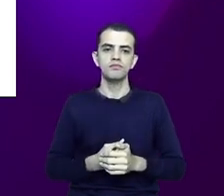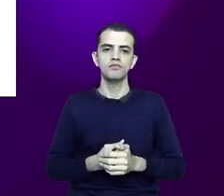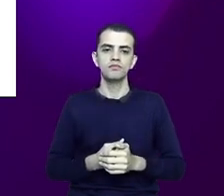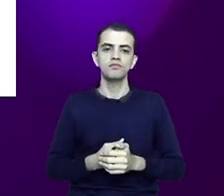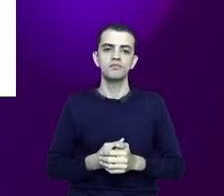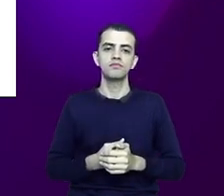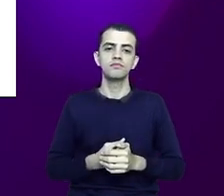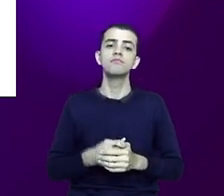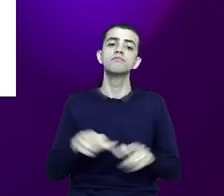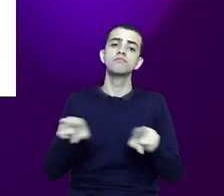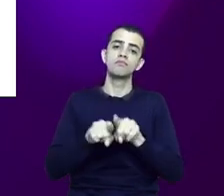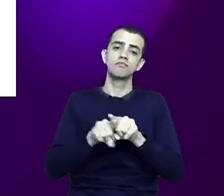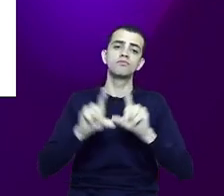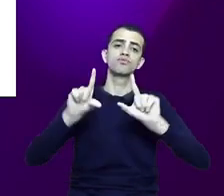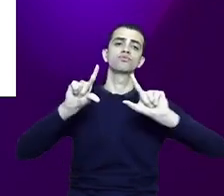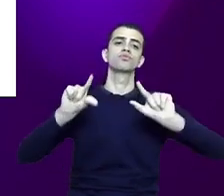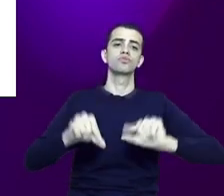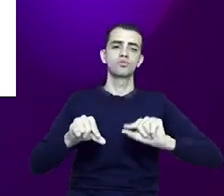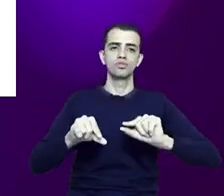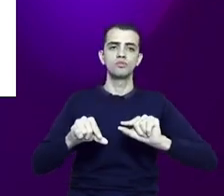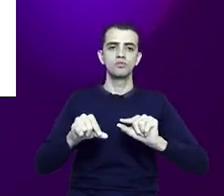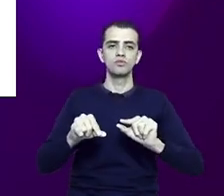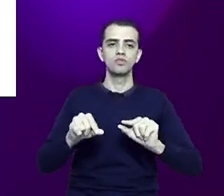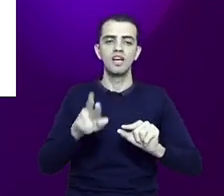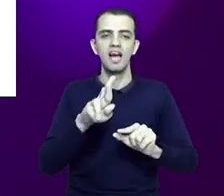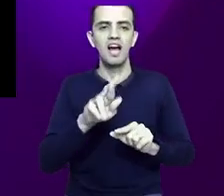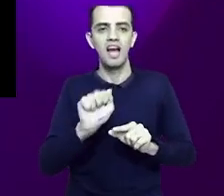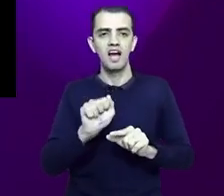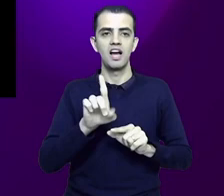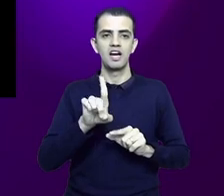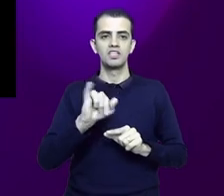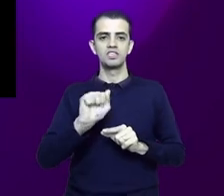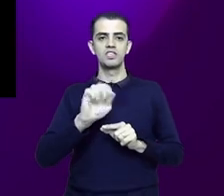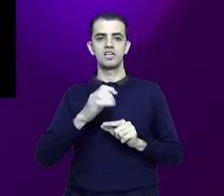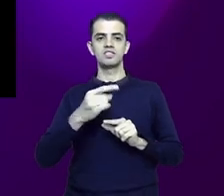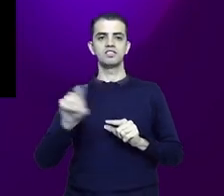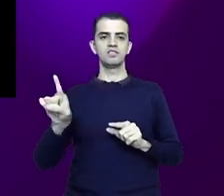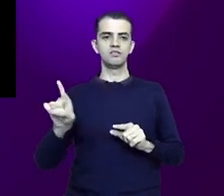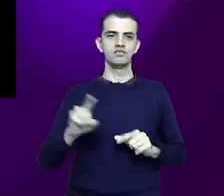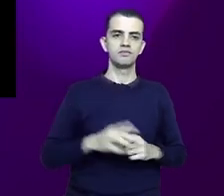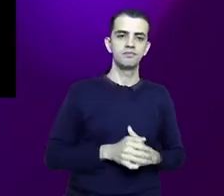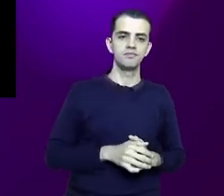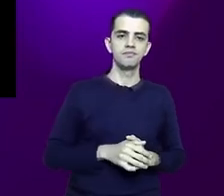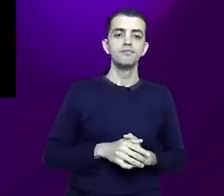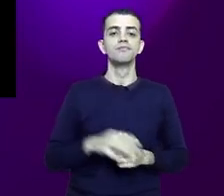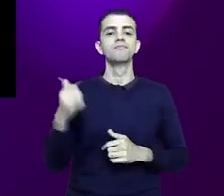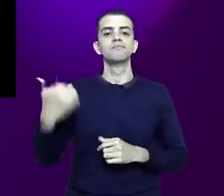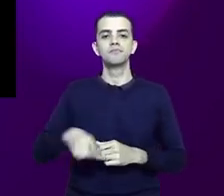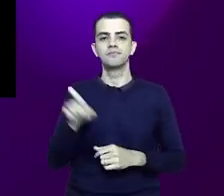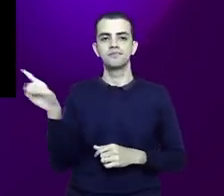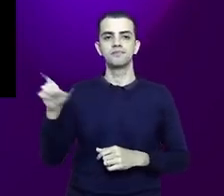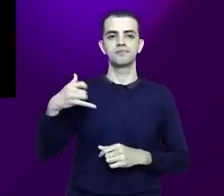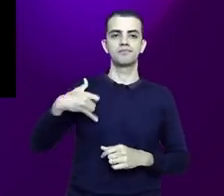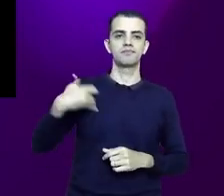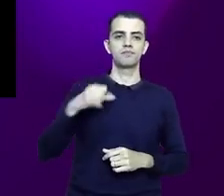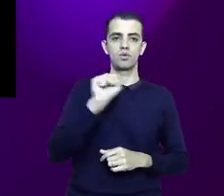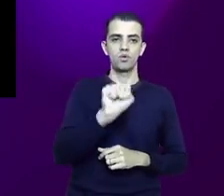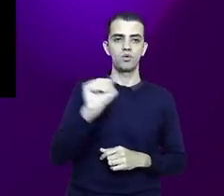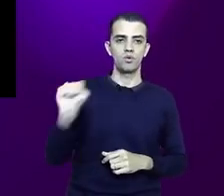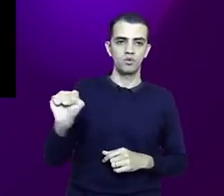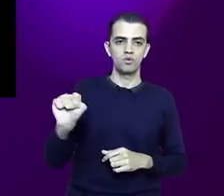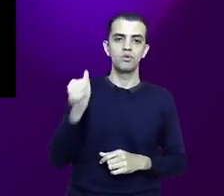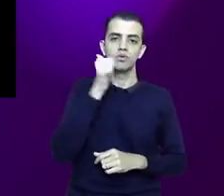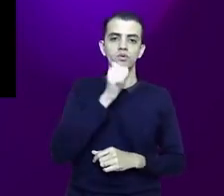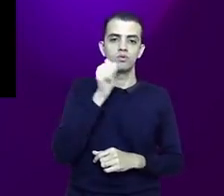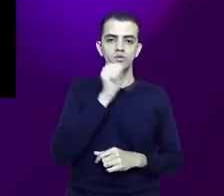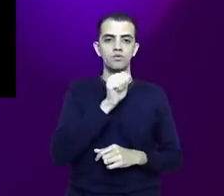também bastante o índice de radiação quando comparado ao C-arm. Esse é mais um caso, uma paciente de 88 anos, ela tem